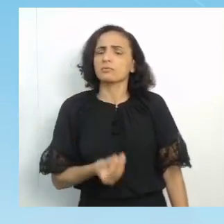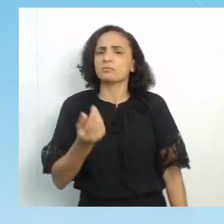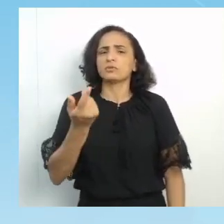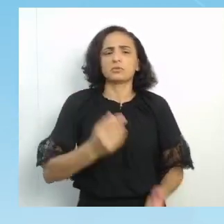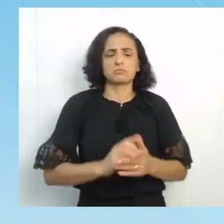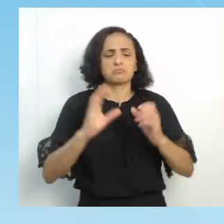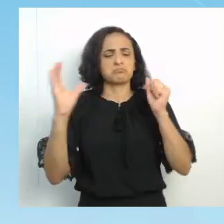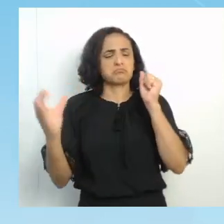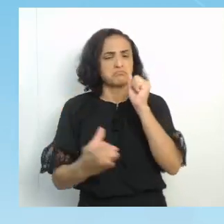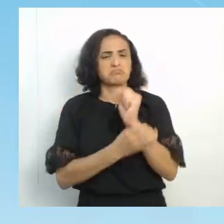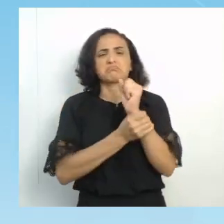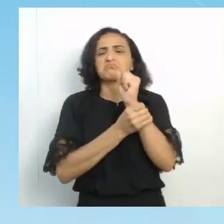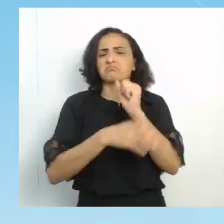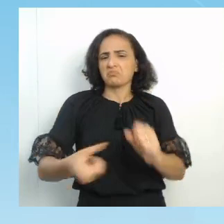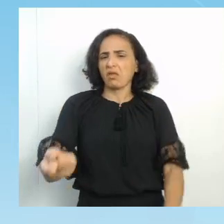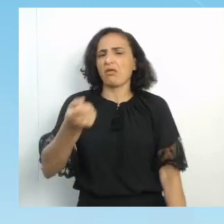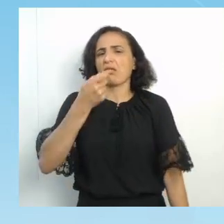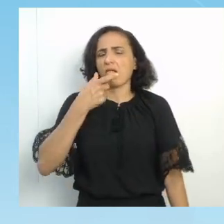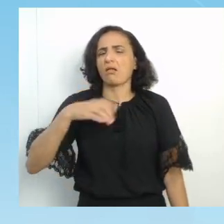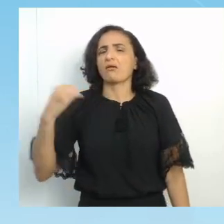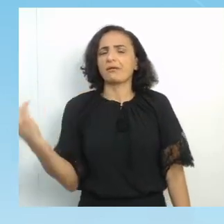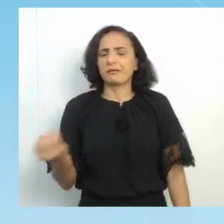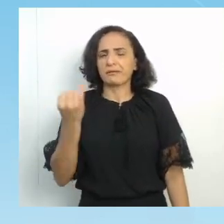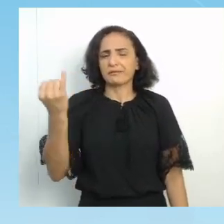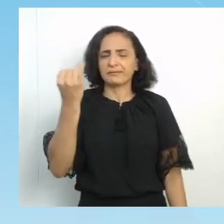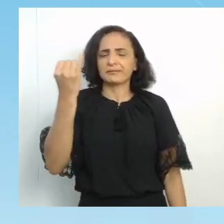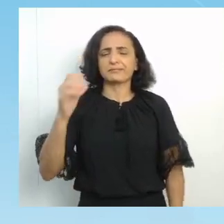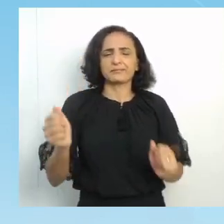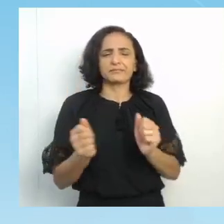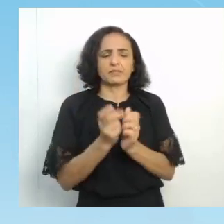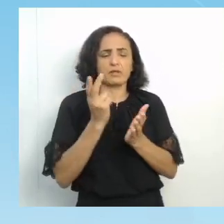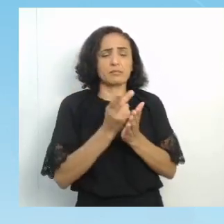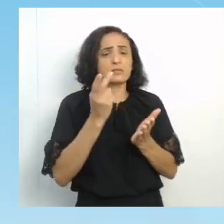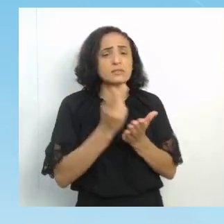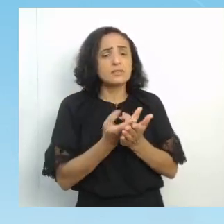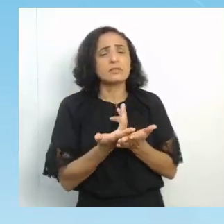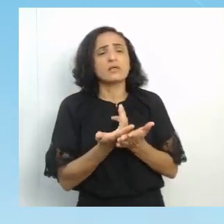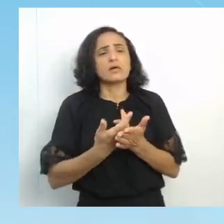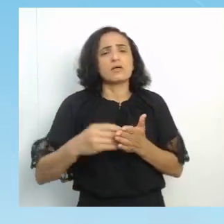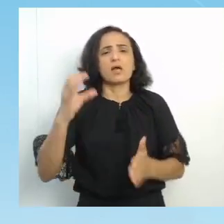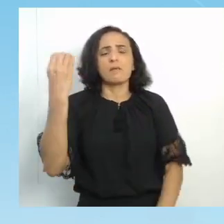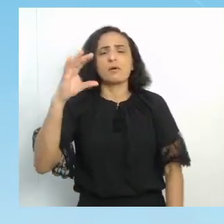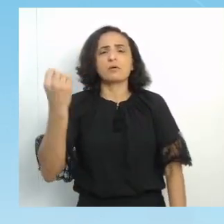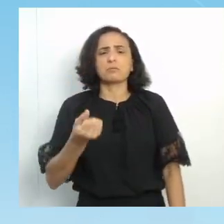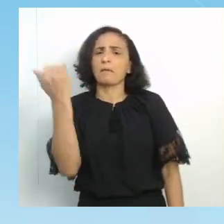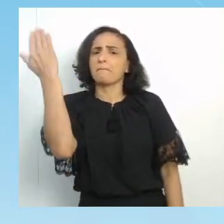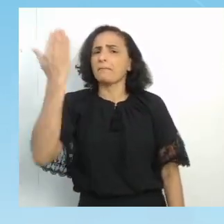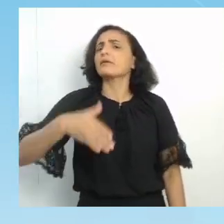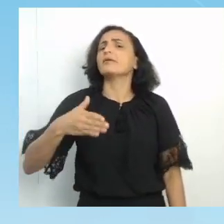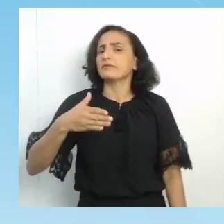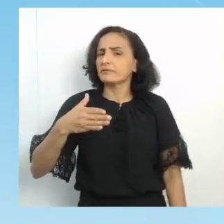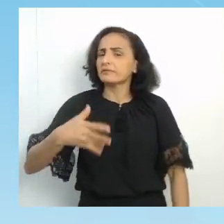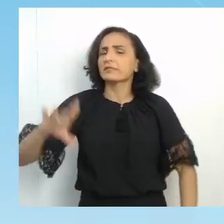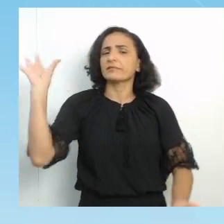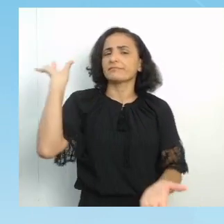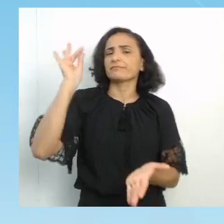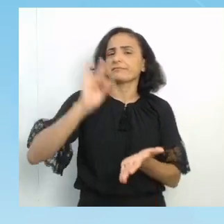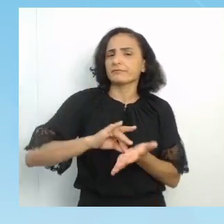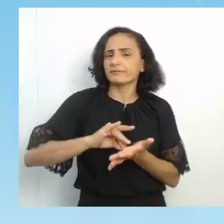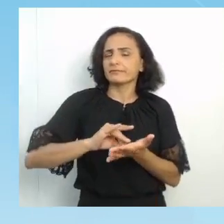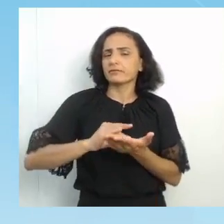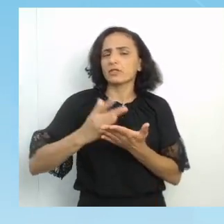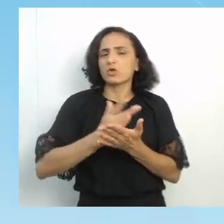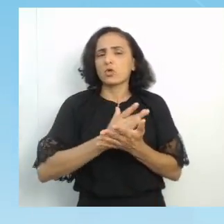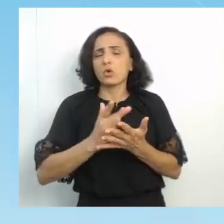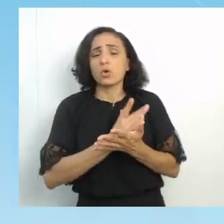segurança, isso tratando cientificamente comprovadas. Geralmente são